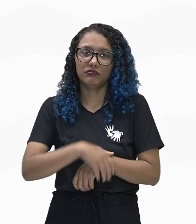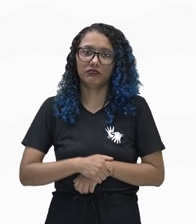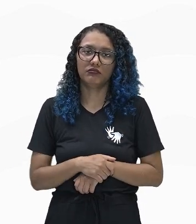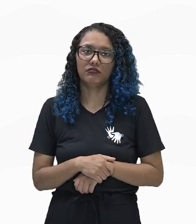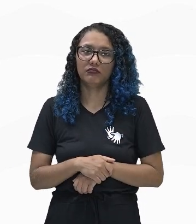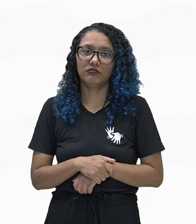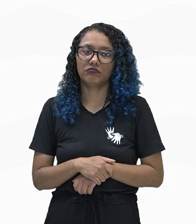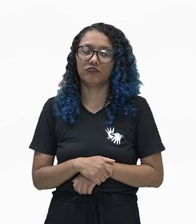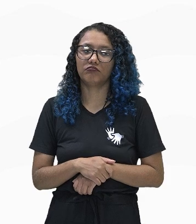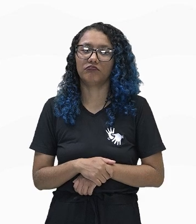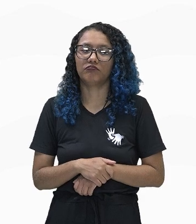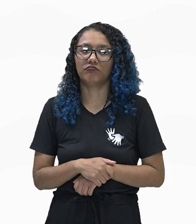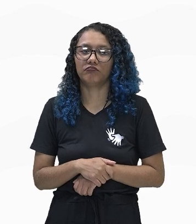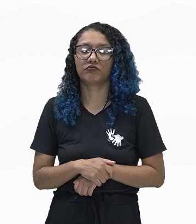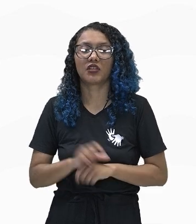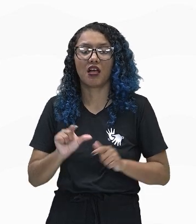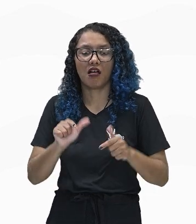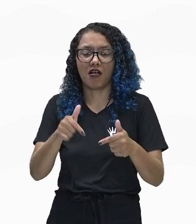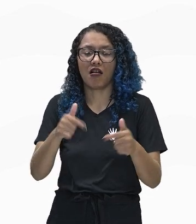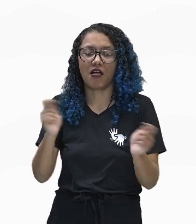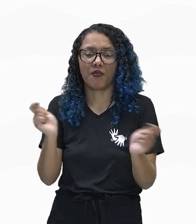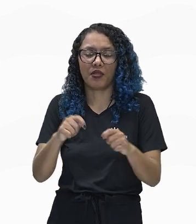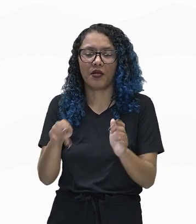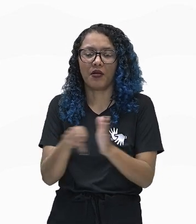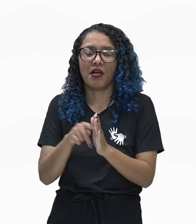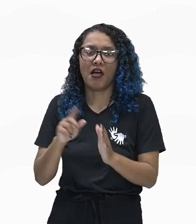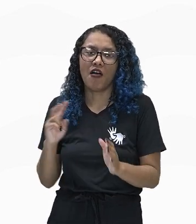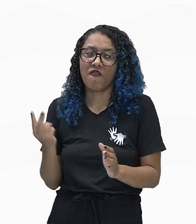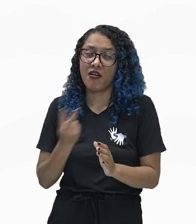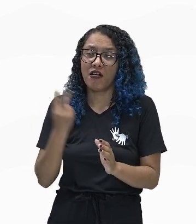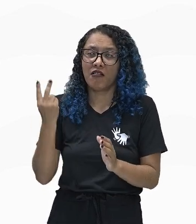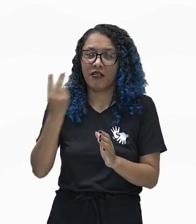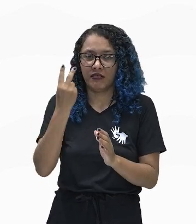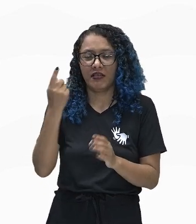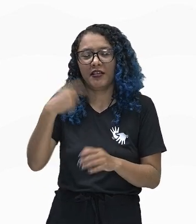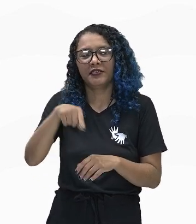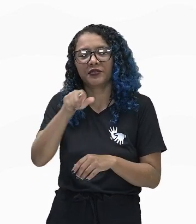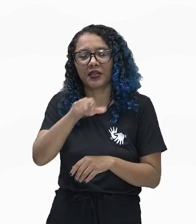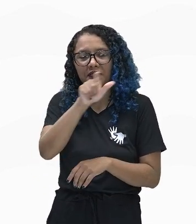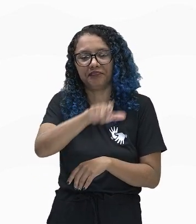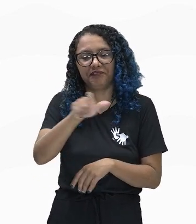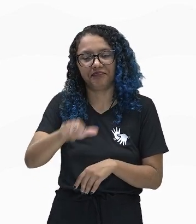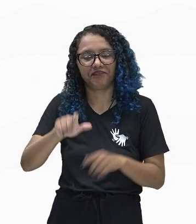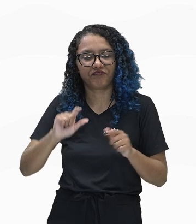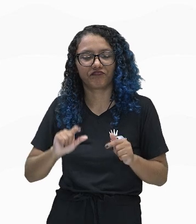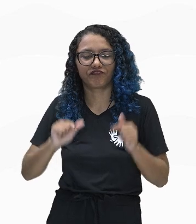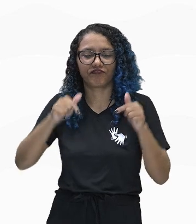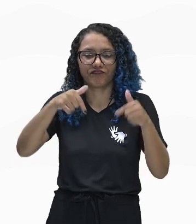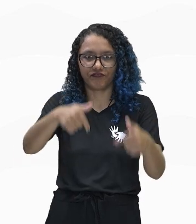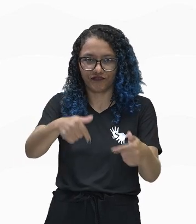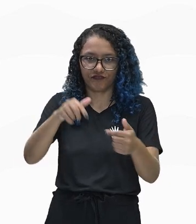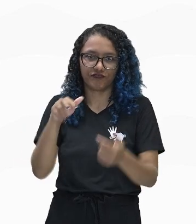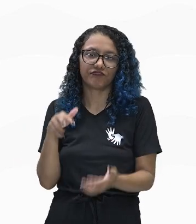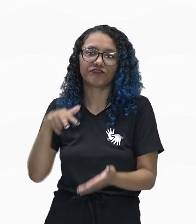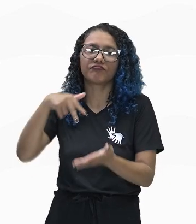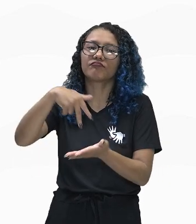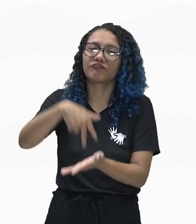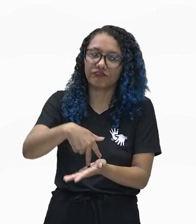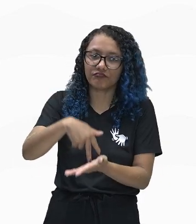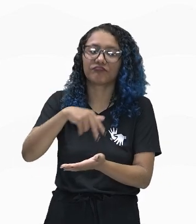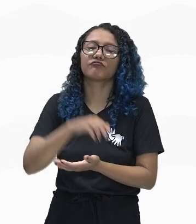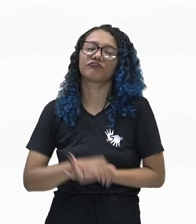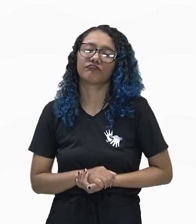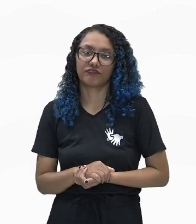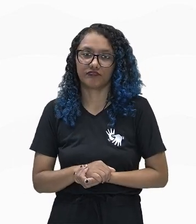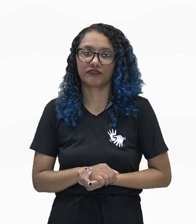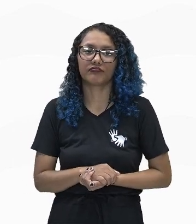dos alunos como sujeitos ativos, tá? Então, a gente precisa observar que esse aluno, esse